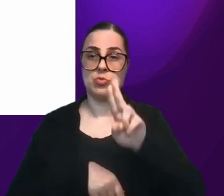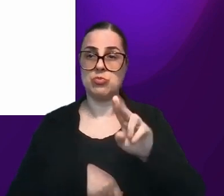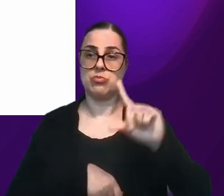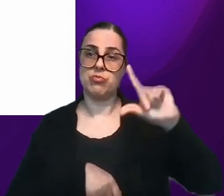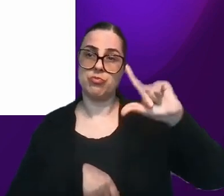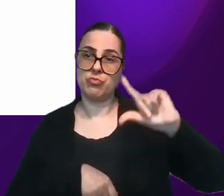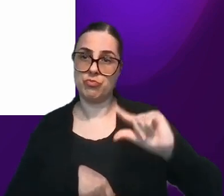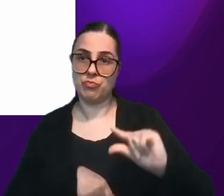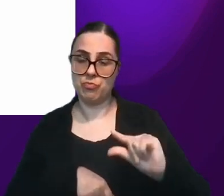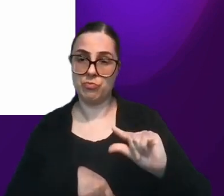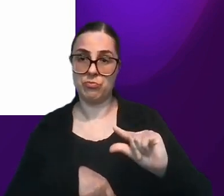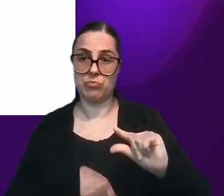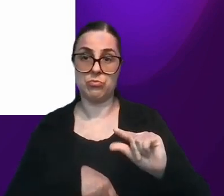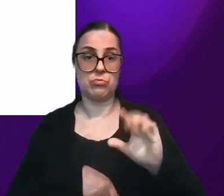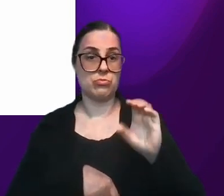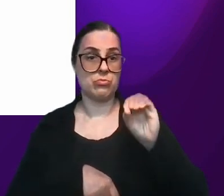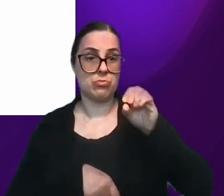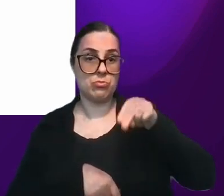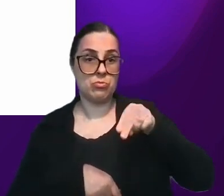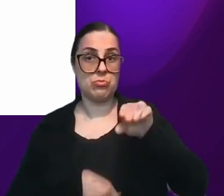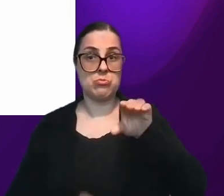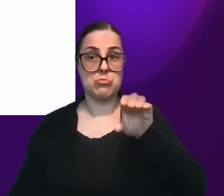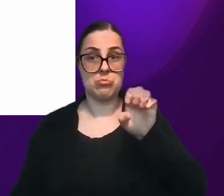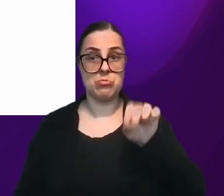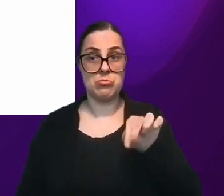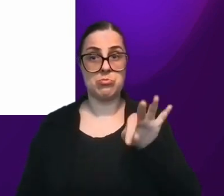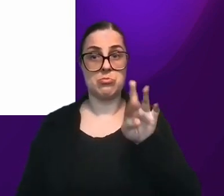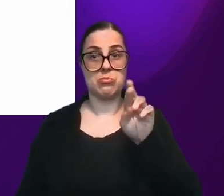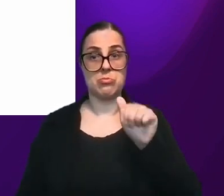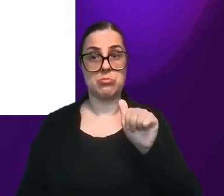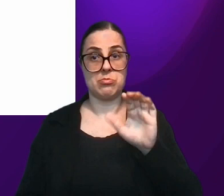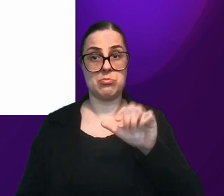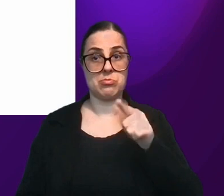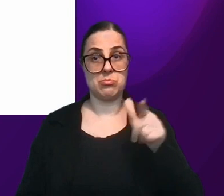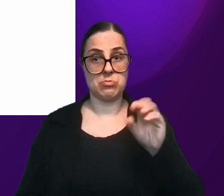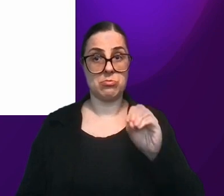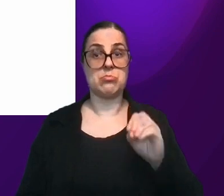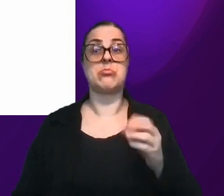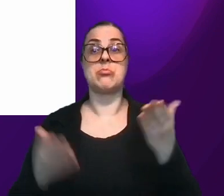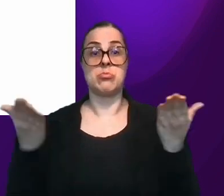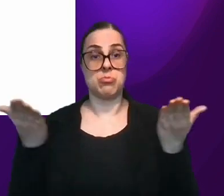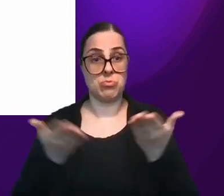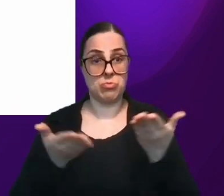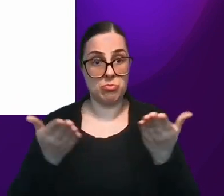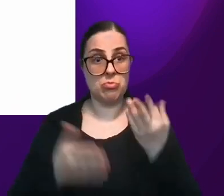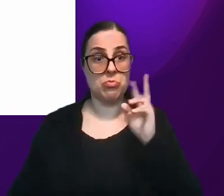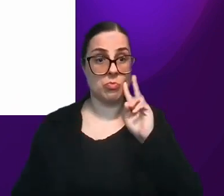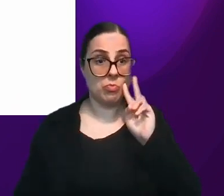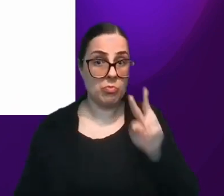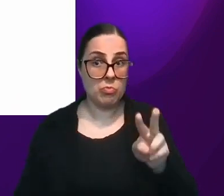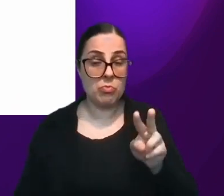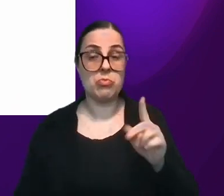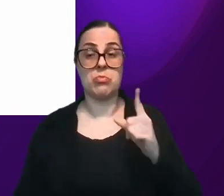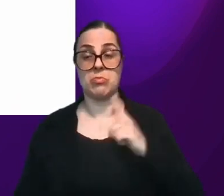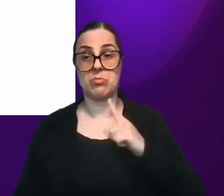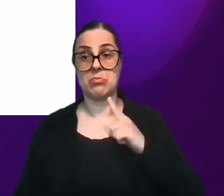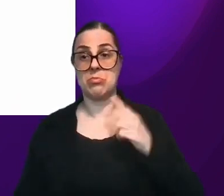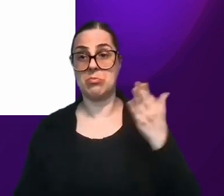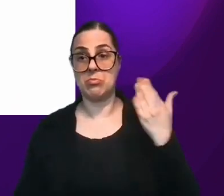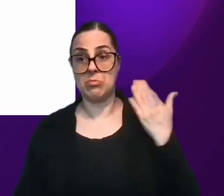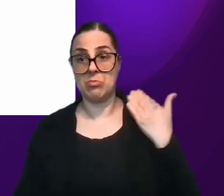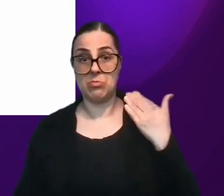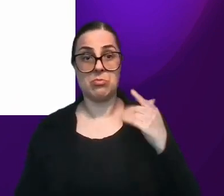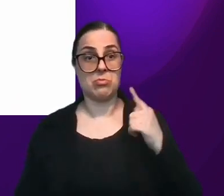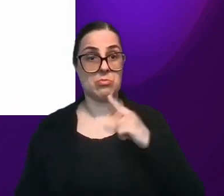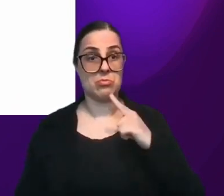dificuldades logísticas em conseguir isso aqui, eu frequentei um período do serviço, você fazia uma pré-diluição